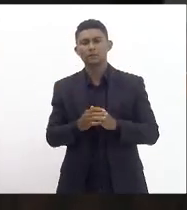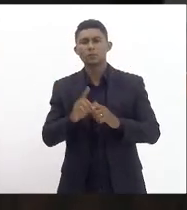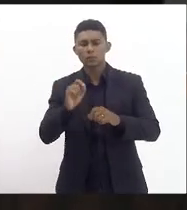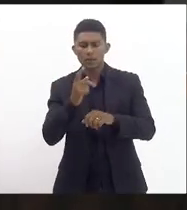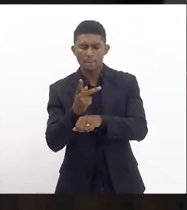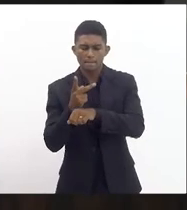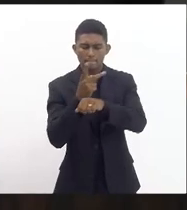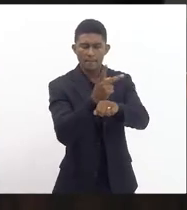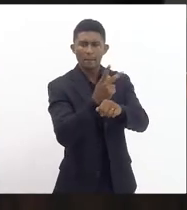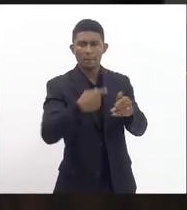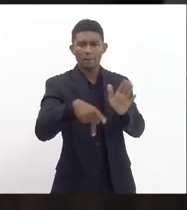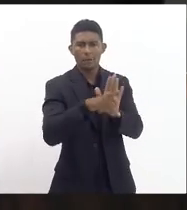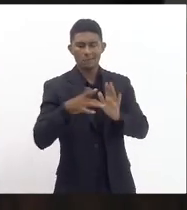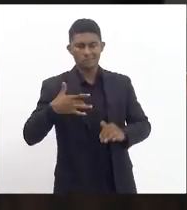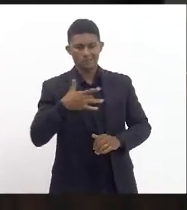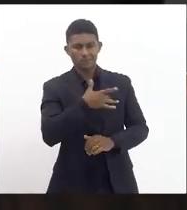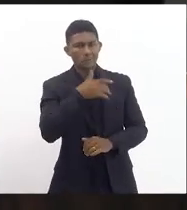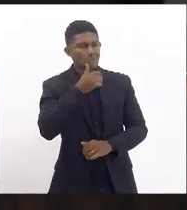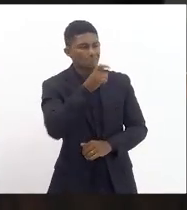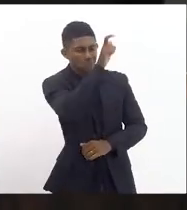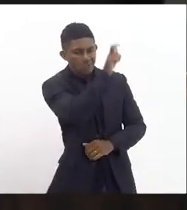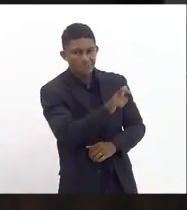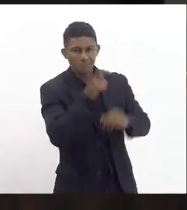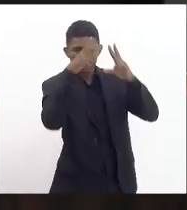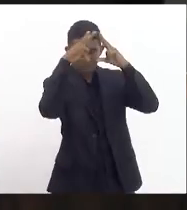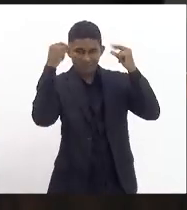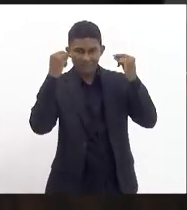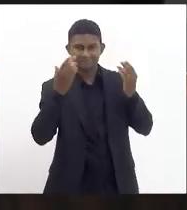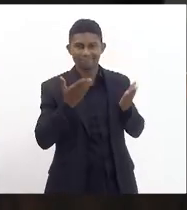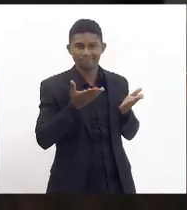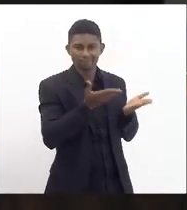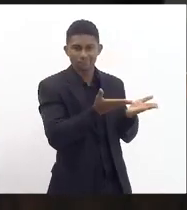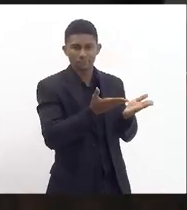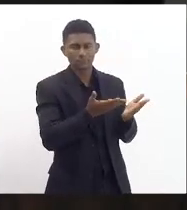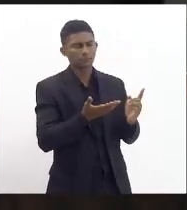da Saúde a ilustríssima enfermeira